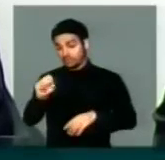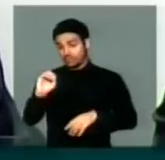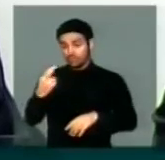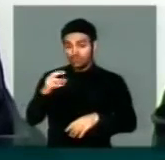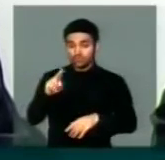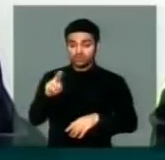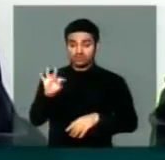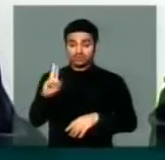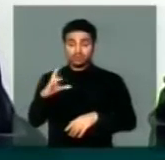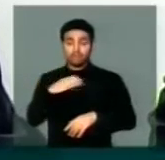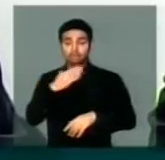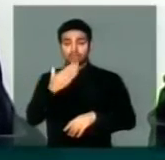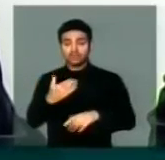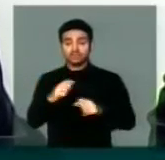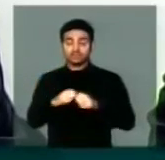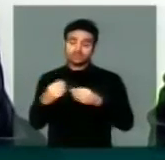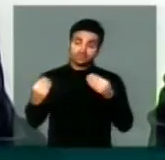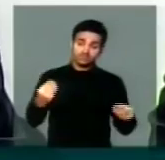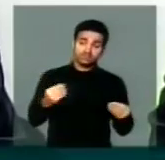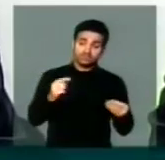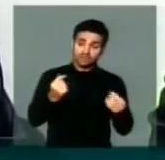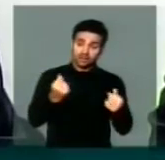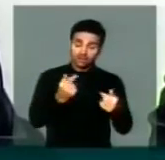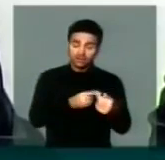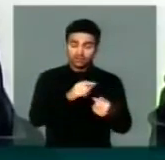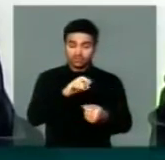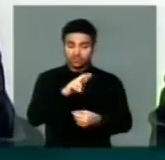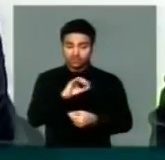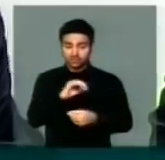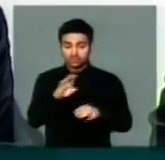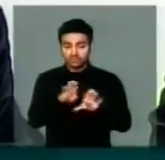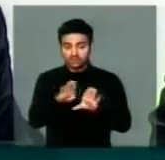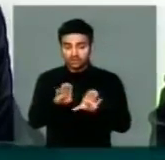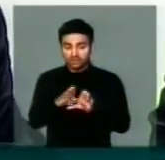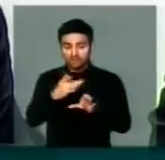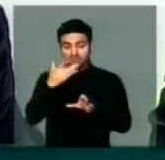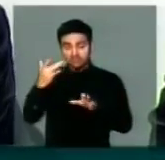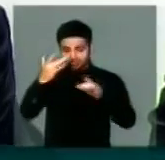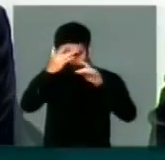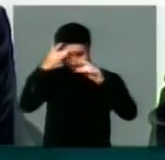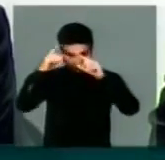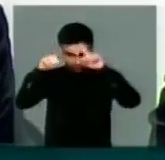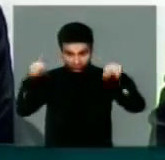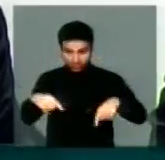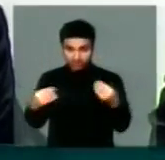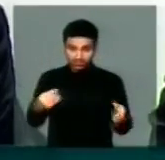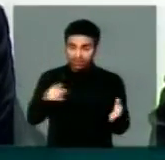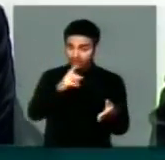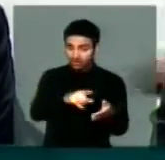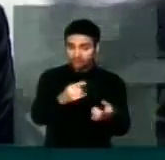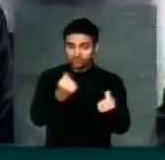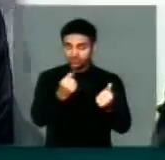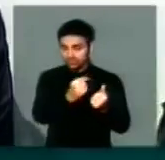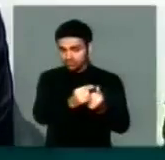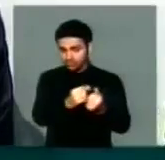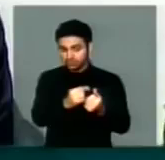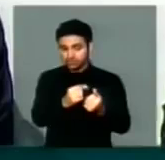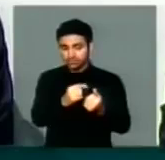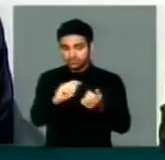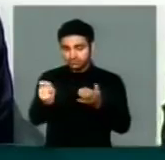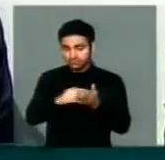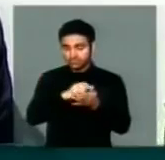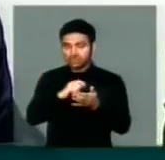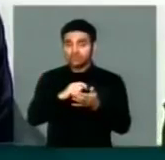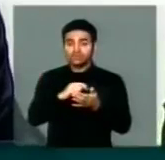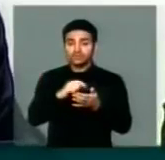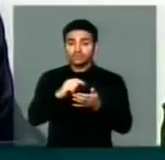UTC pedia para entregar valores no Rio de Janeiro, e o declarante pedia para seus funcionários entregarem traz valores, grifo negro do